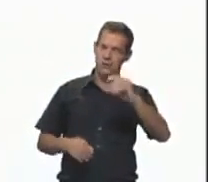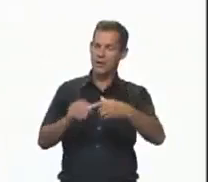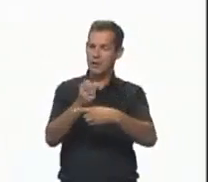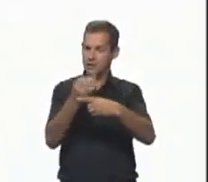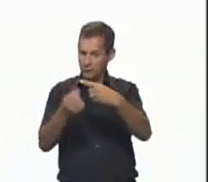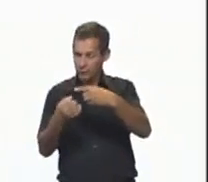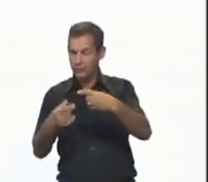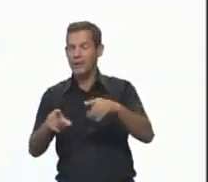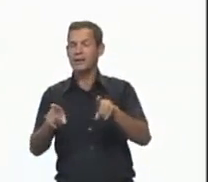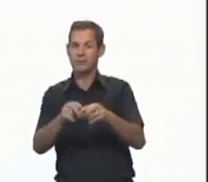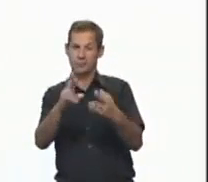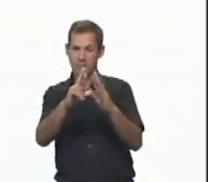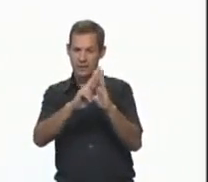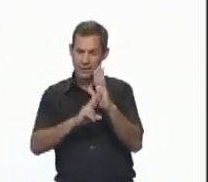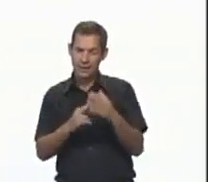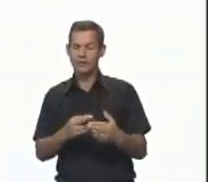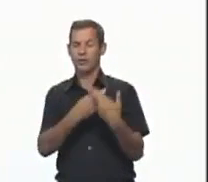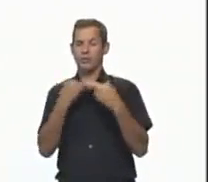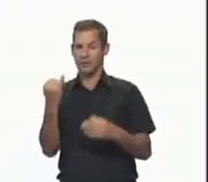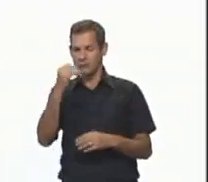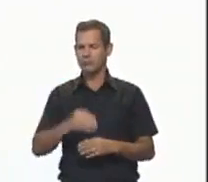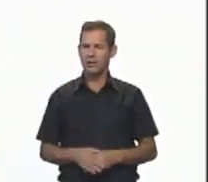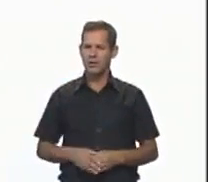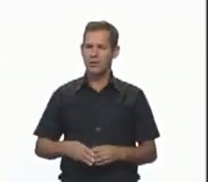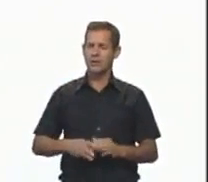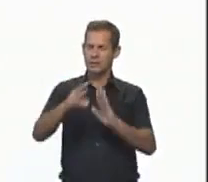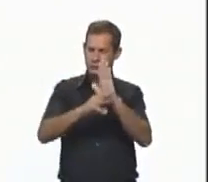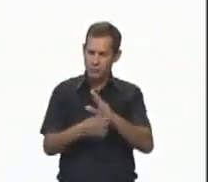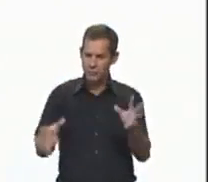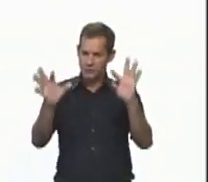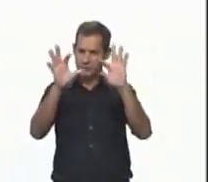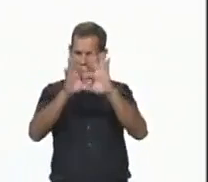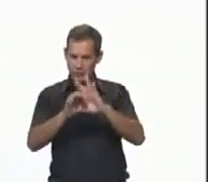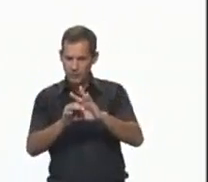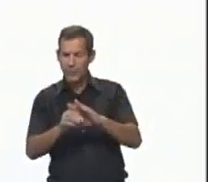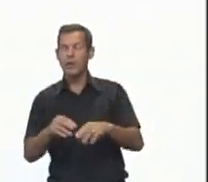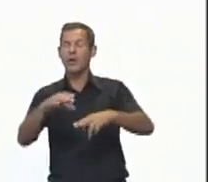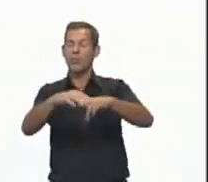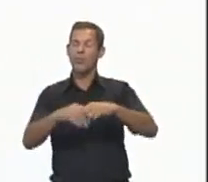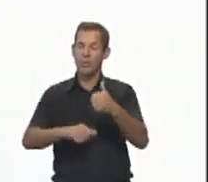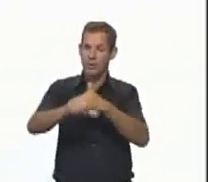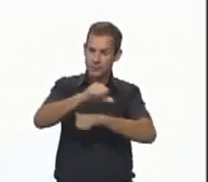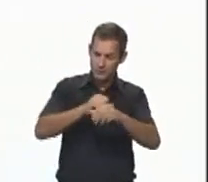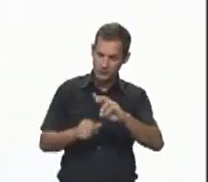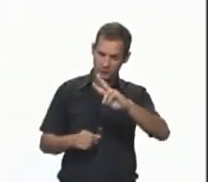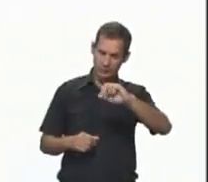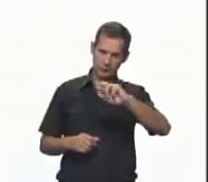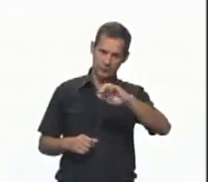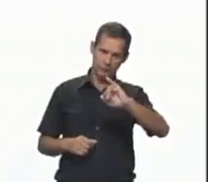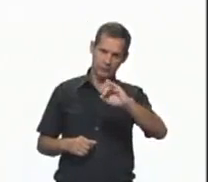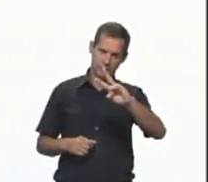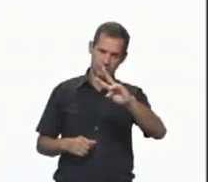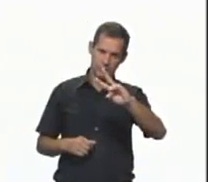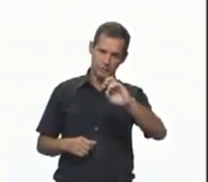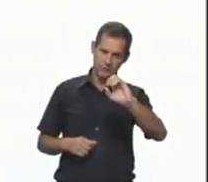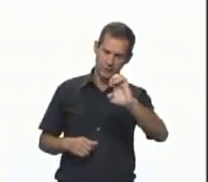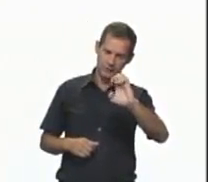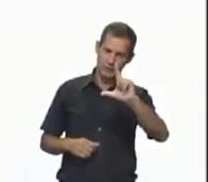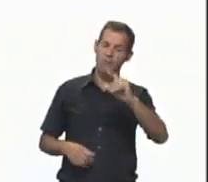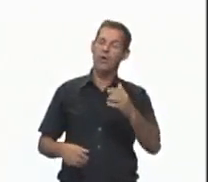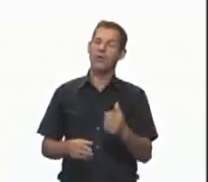hoje, elas terão um papel especial nos métodos de integração, por mudança de variável, método da substituição